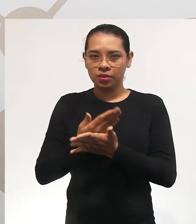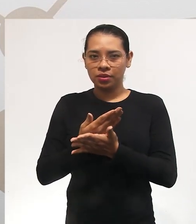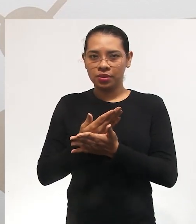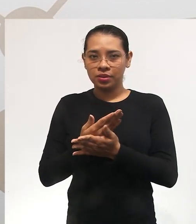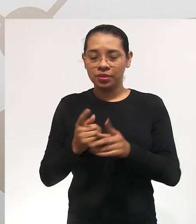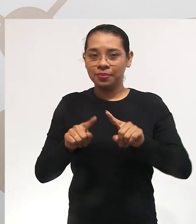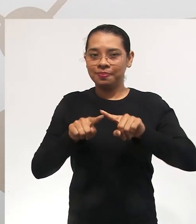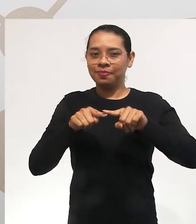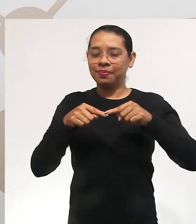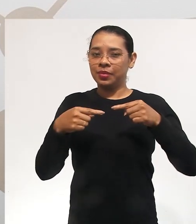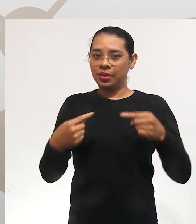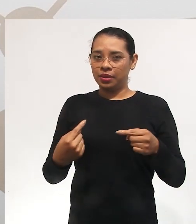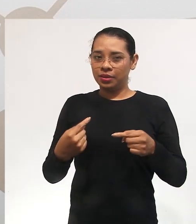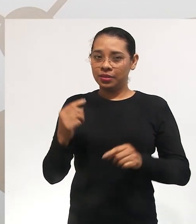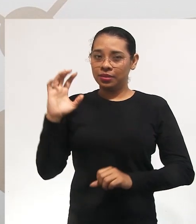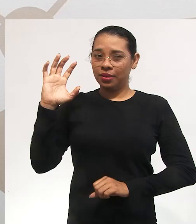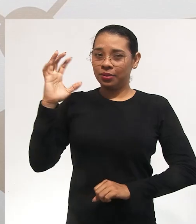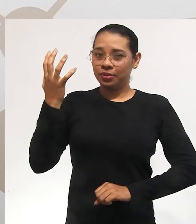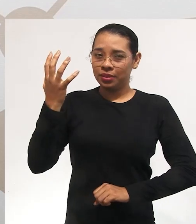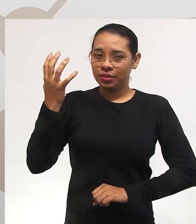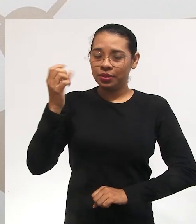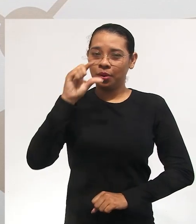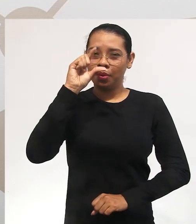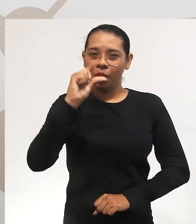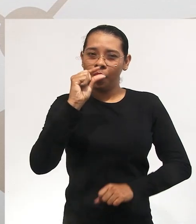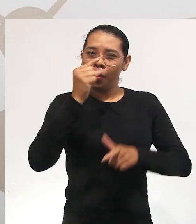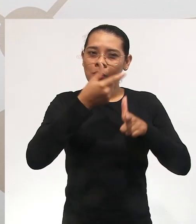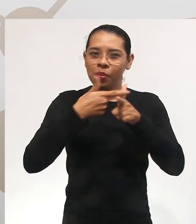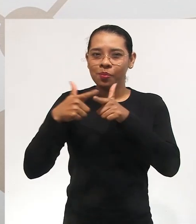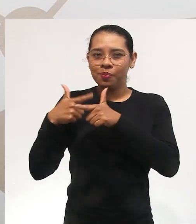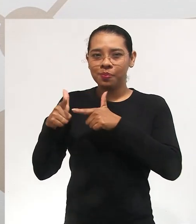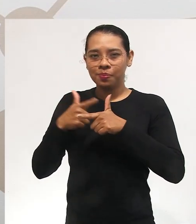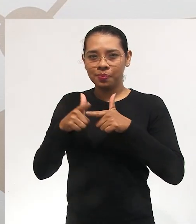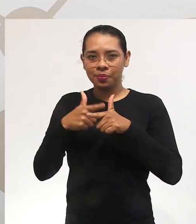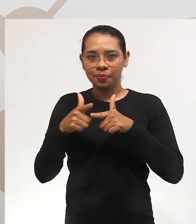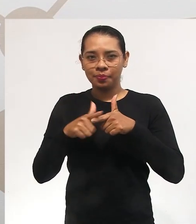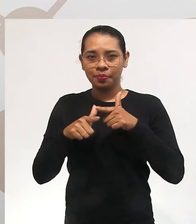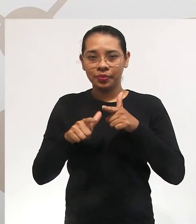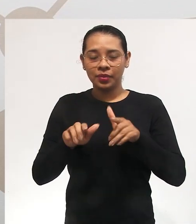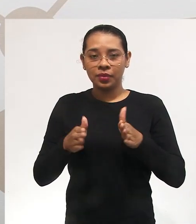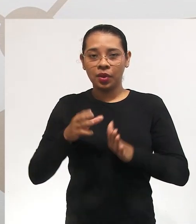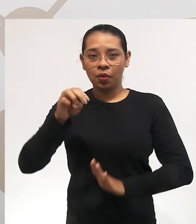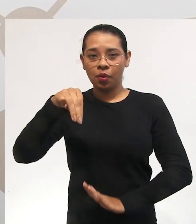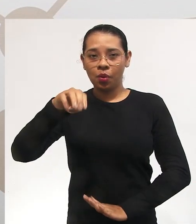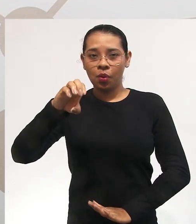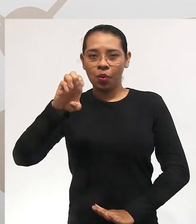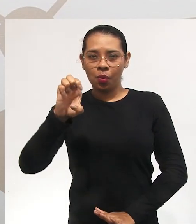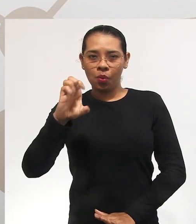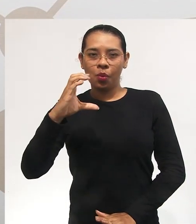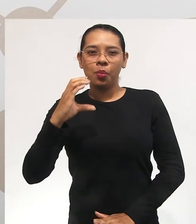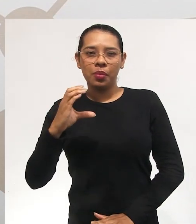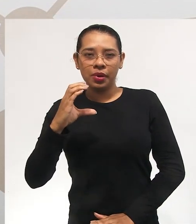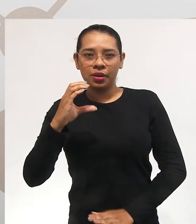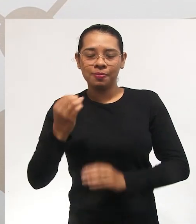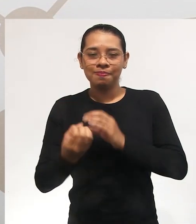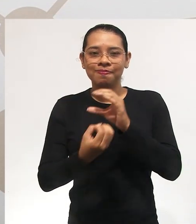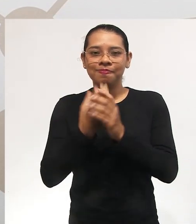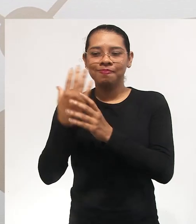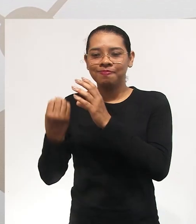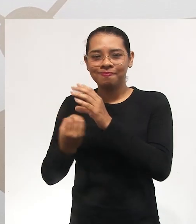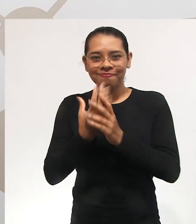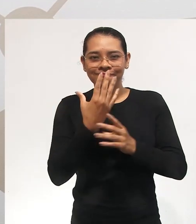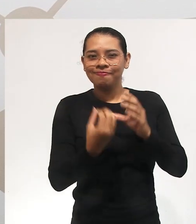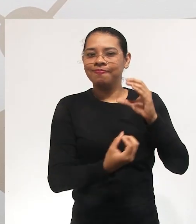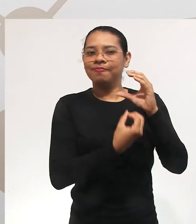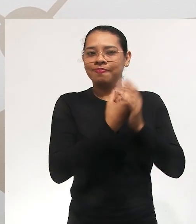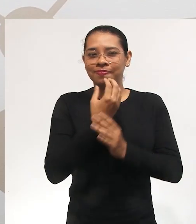utilizássemos. Mas houve aí um lapso, né? Tanto é que o MEC da época, ele criou os PCN em